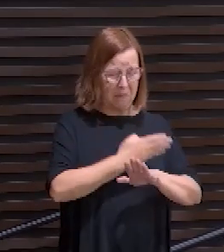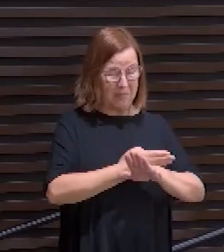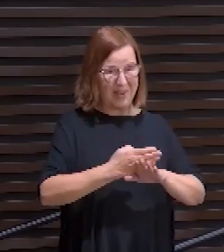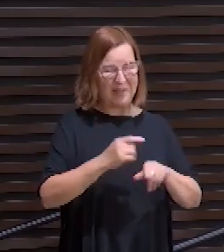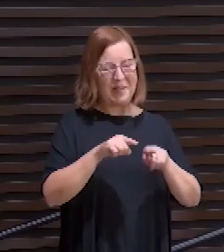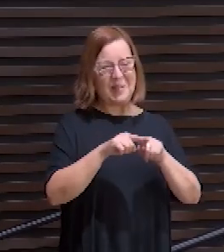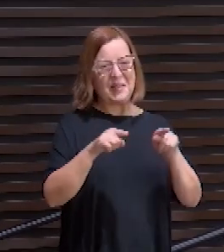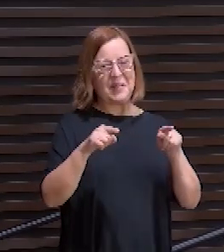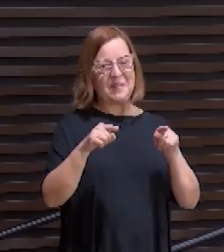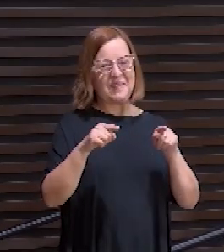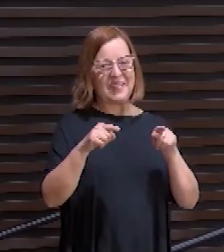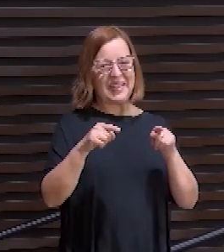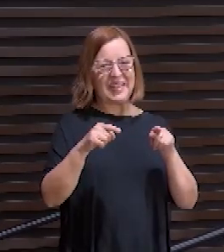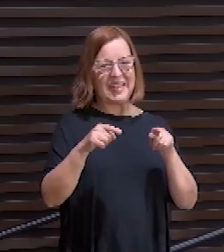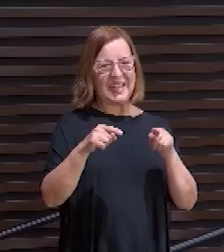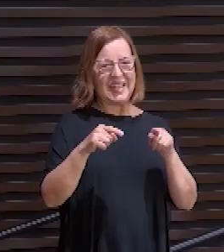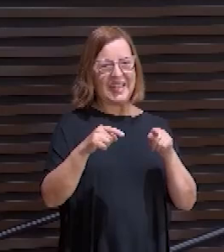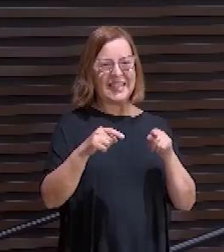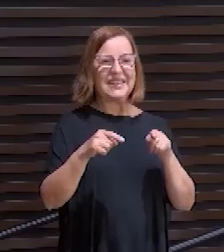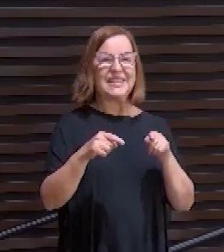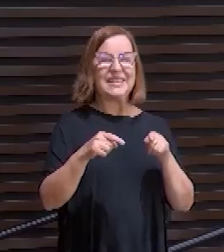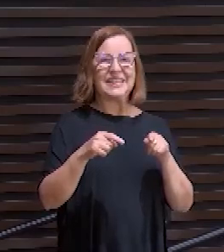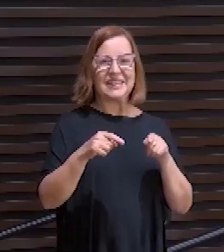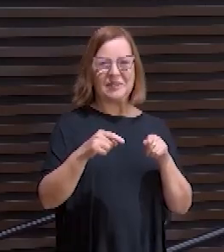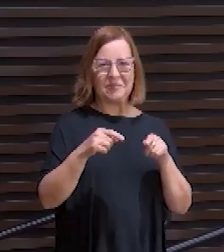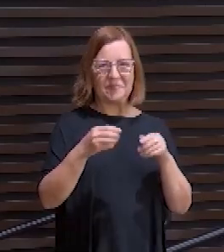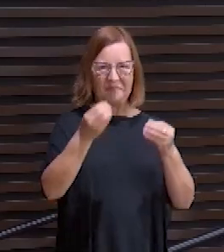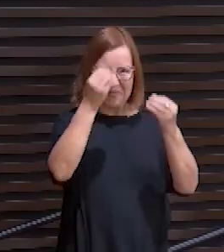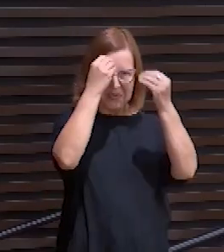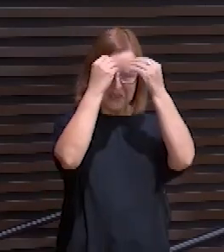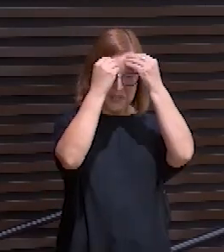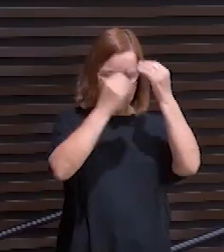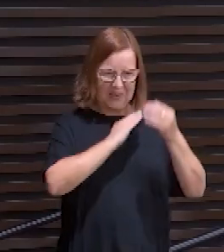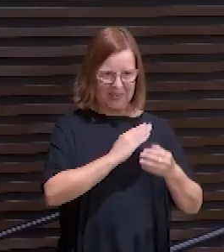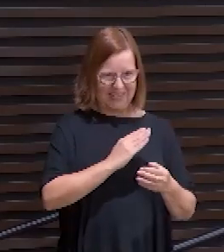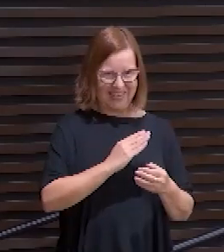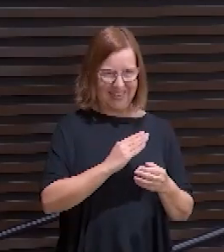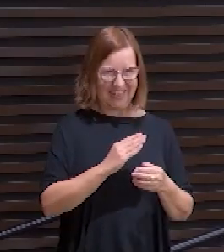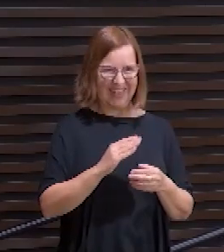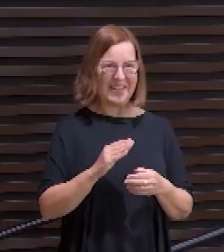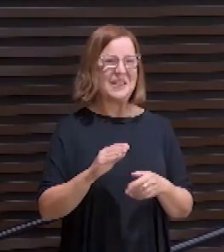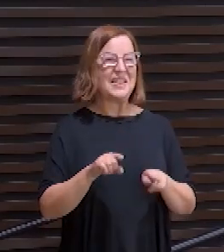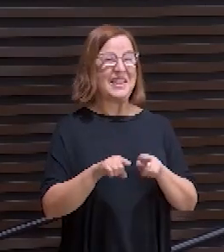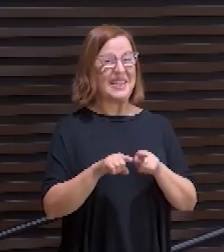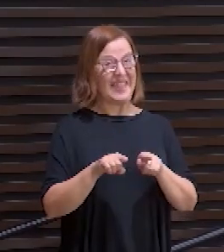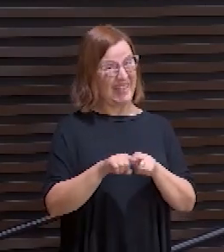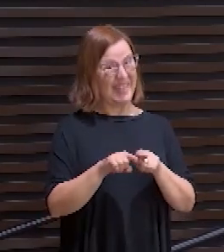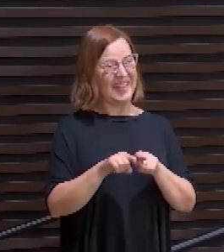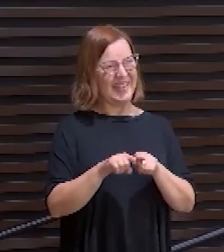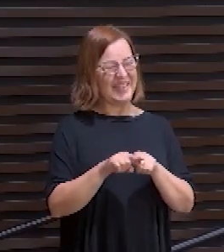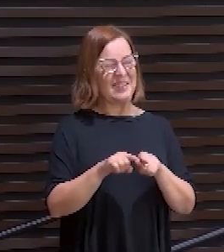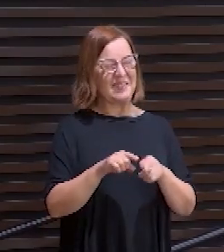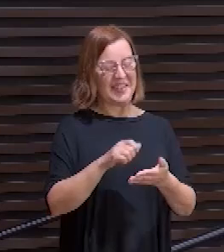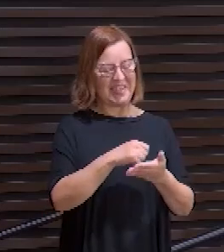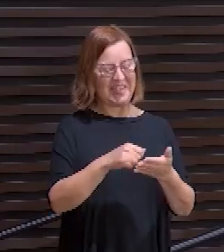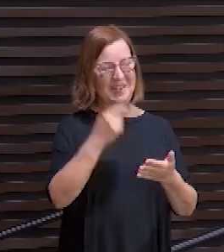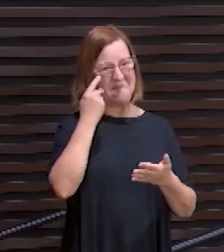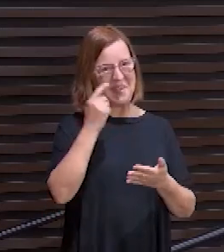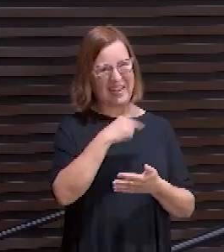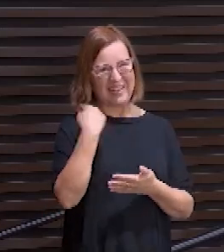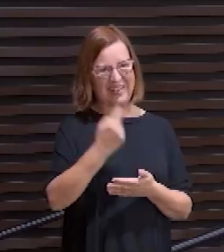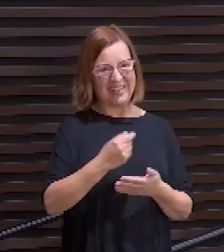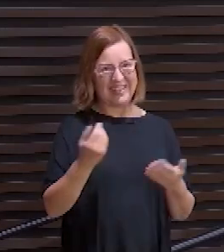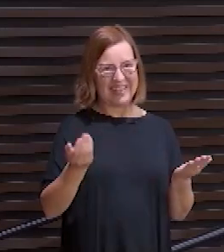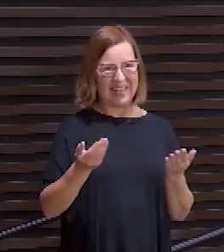guardei estas coisas no coração, e não apenas as guardou, ele escreveu para nós. E nós estamos sendo aqui abençoados pela